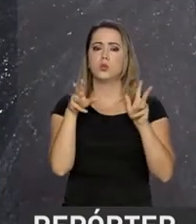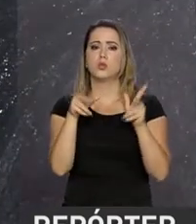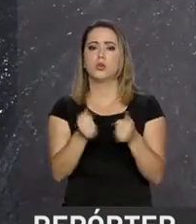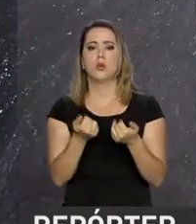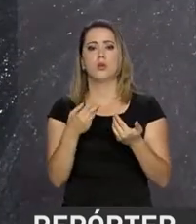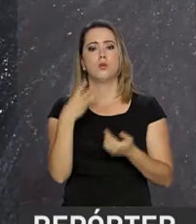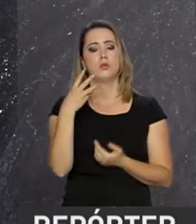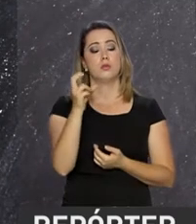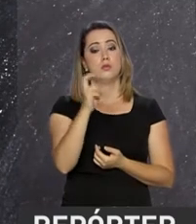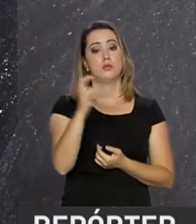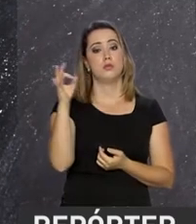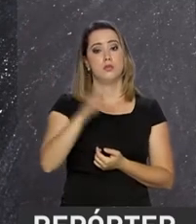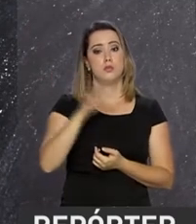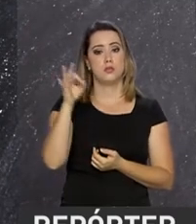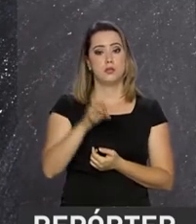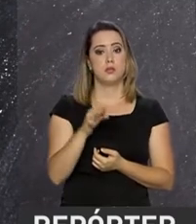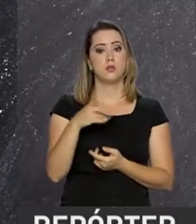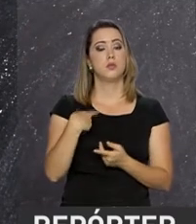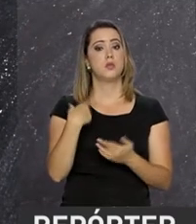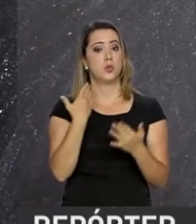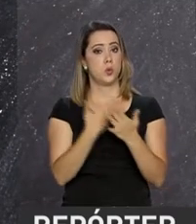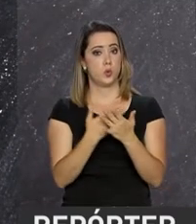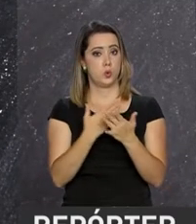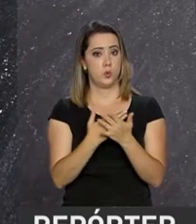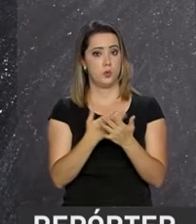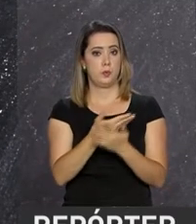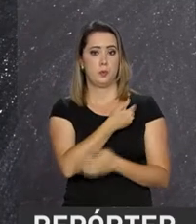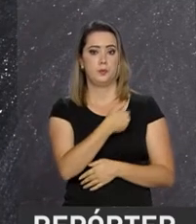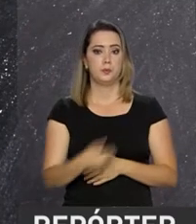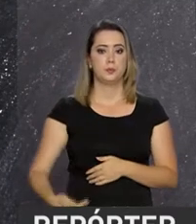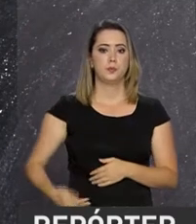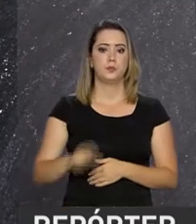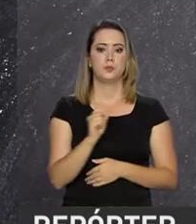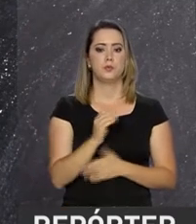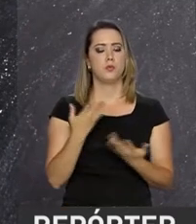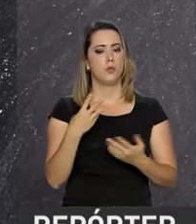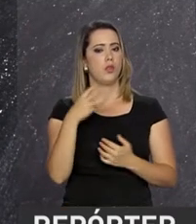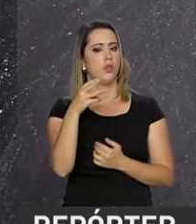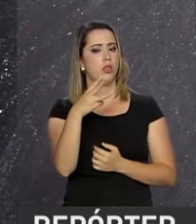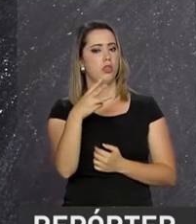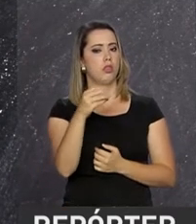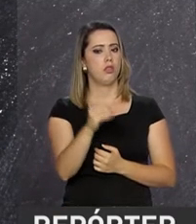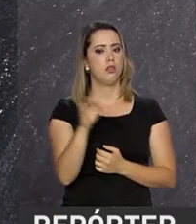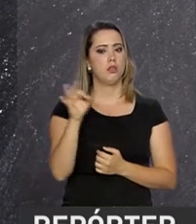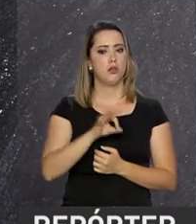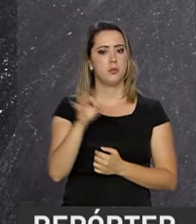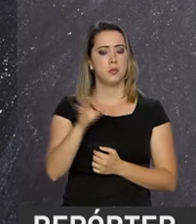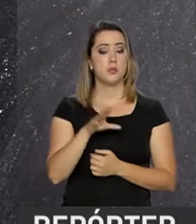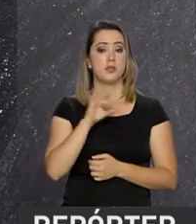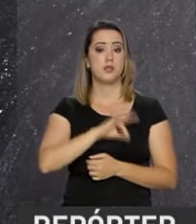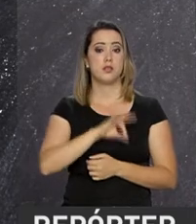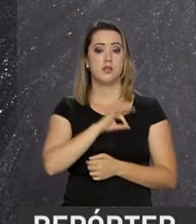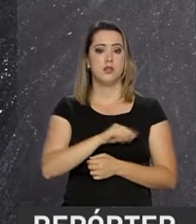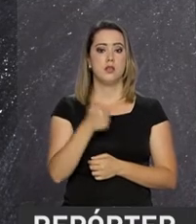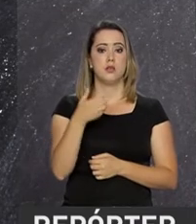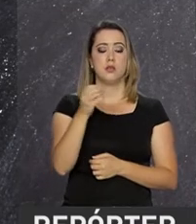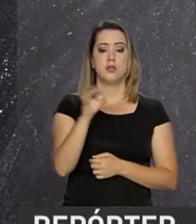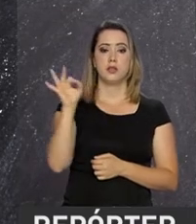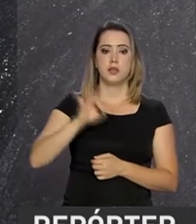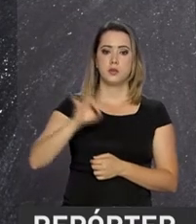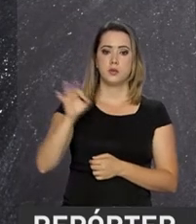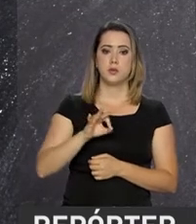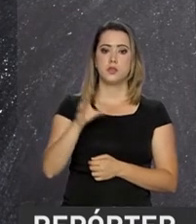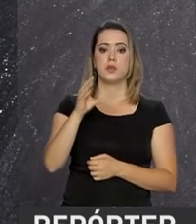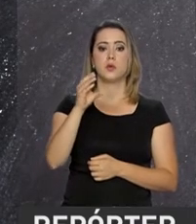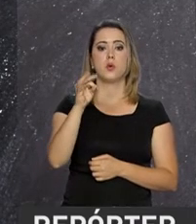35 por cento foi por ter estudado em escolas públicas 30% por critérios de renda e 10% por